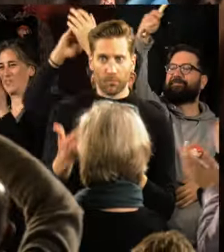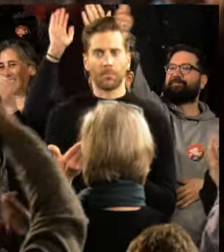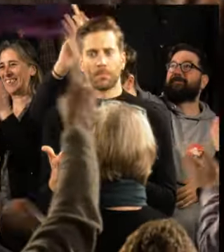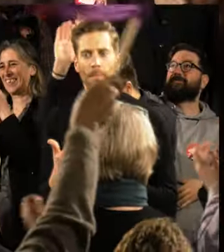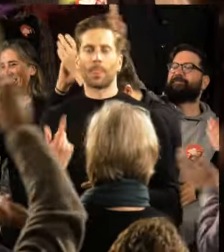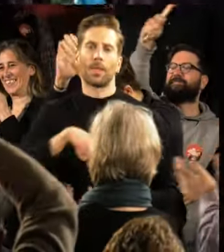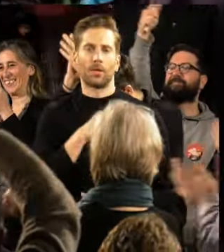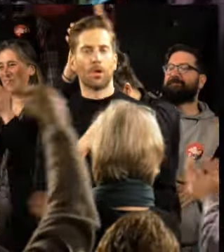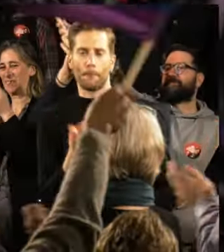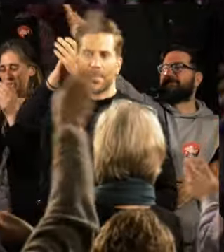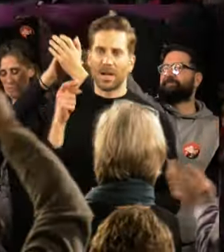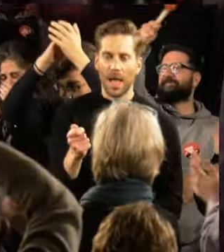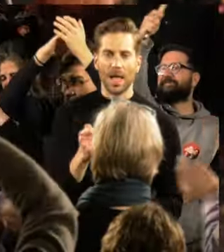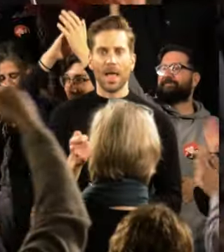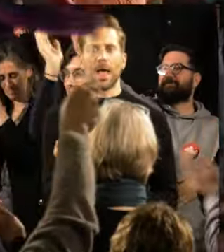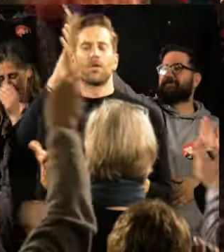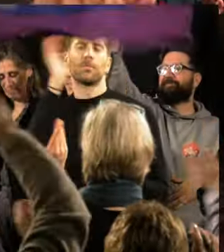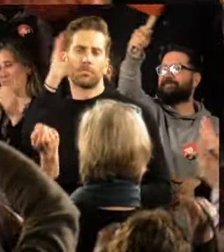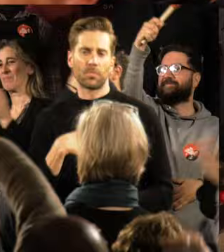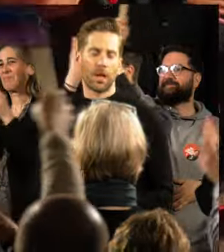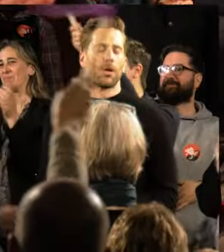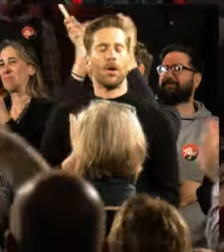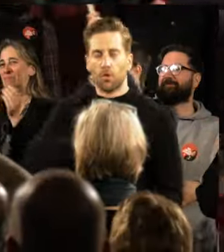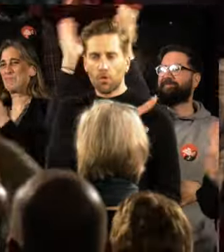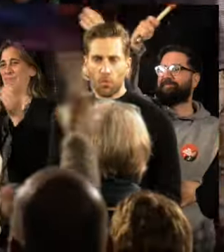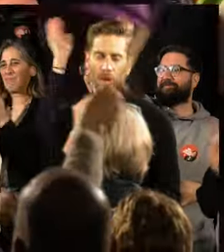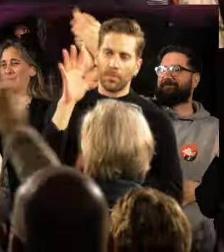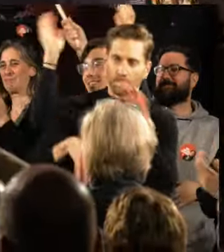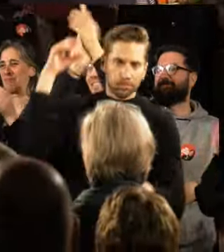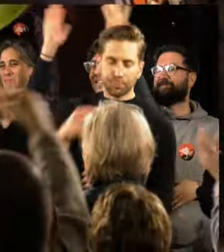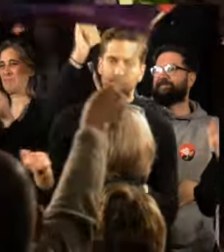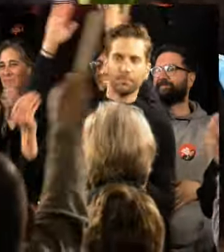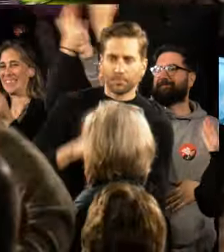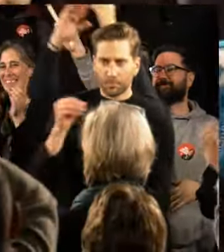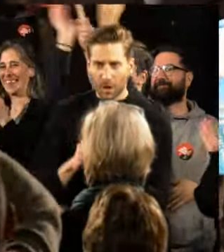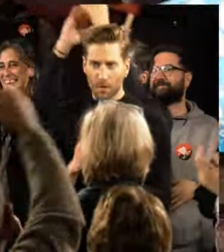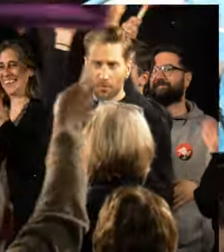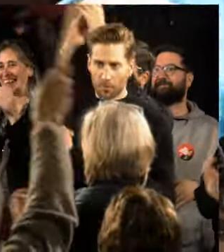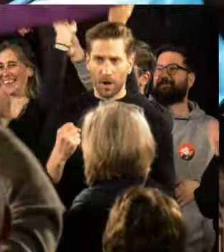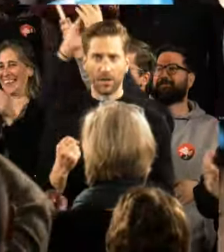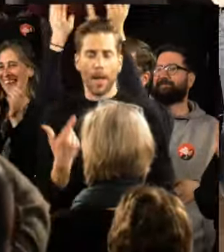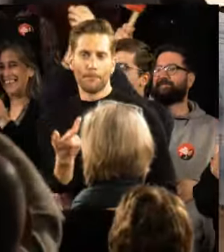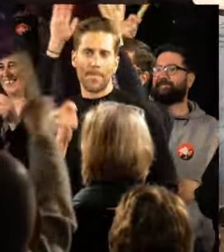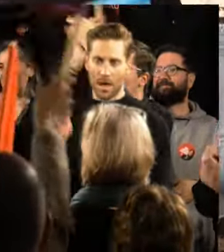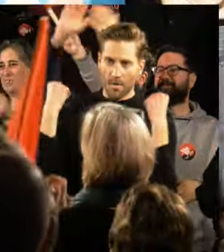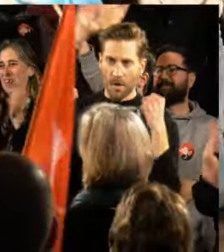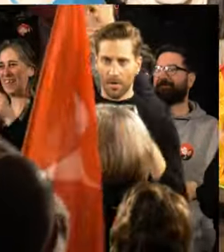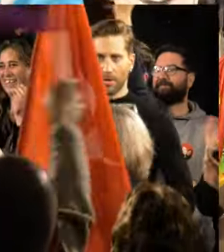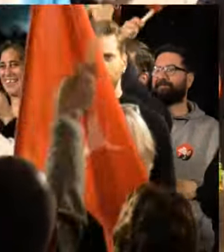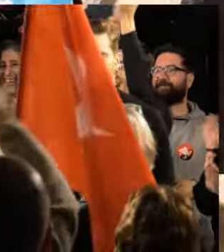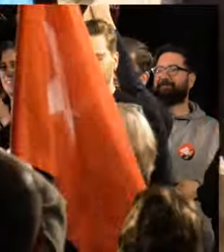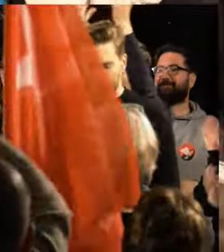Vamos levar Coimbra e a esquerda de Coimbra ao Parlamento. Força, por uma vida boa. Viva o Bloco de Esquerda!